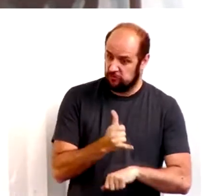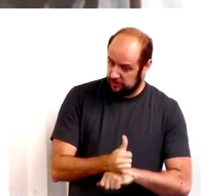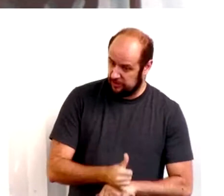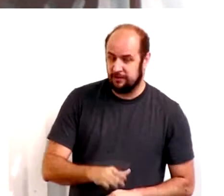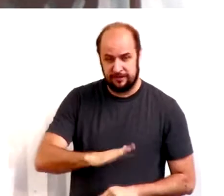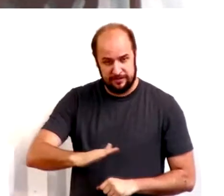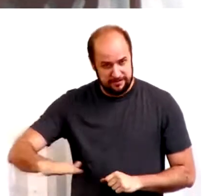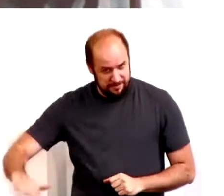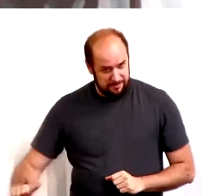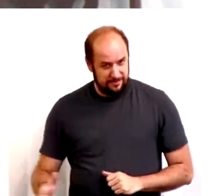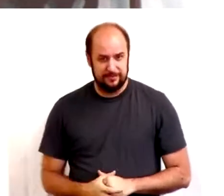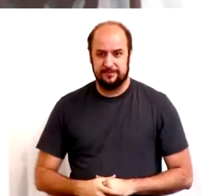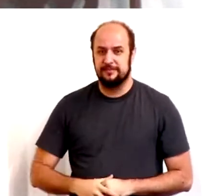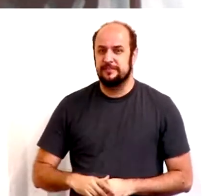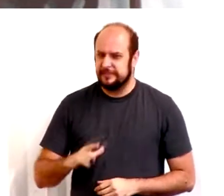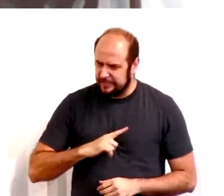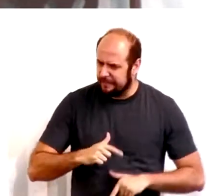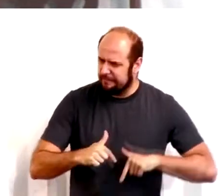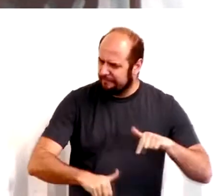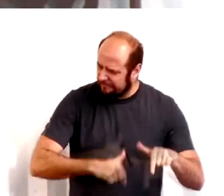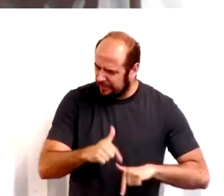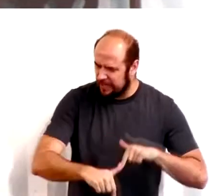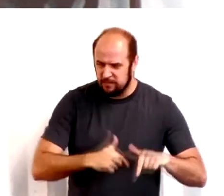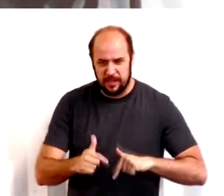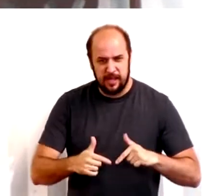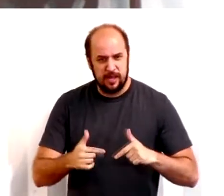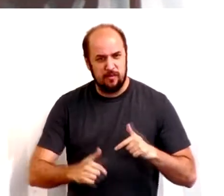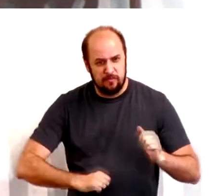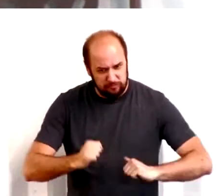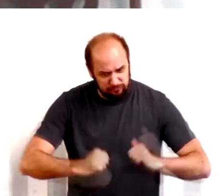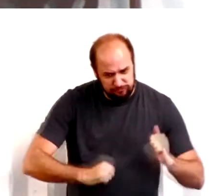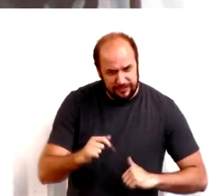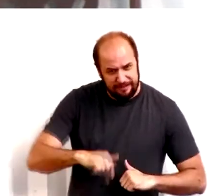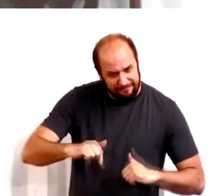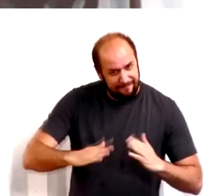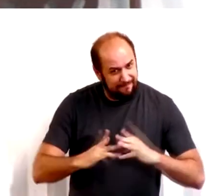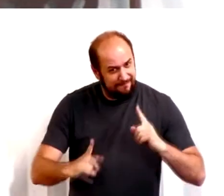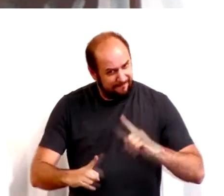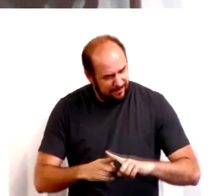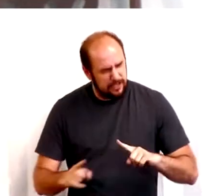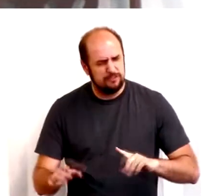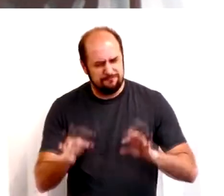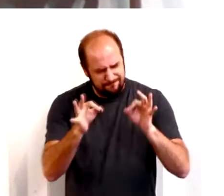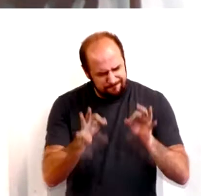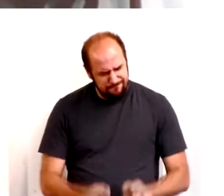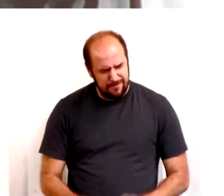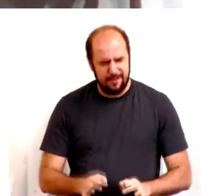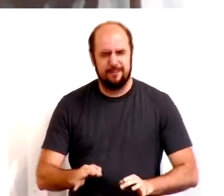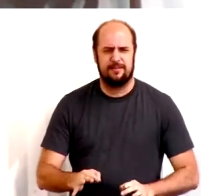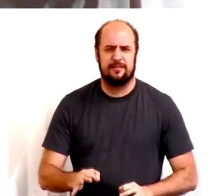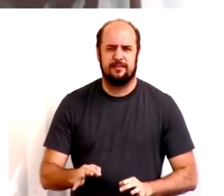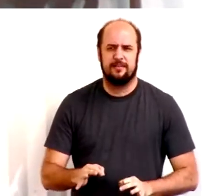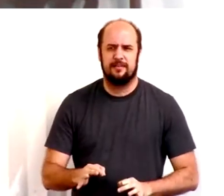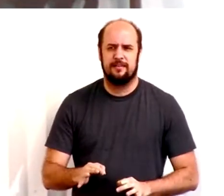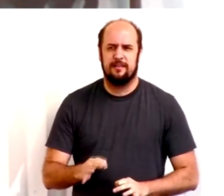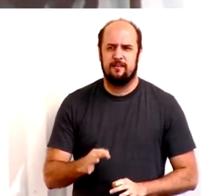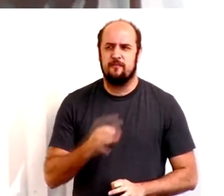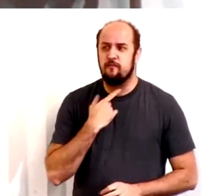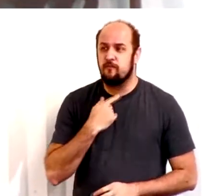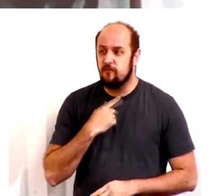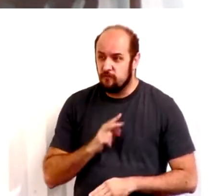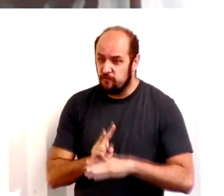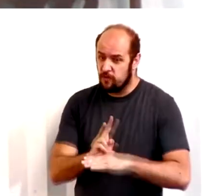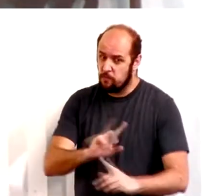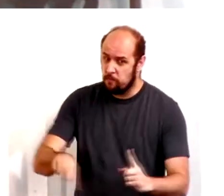temos diversas áreas funcionando em harmonia de completarmos